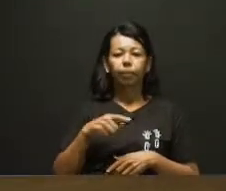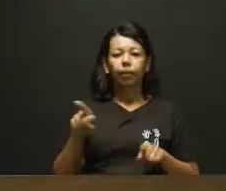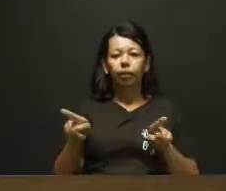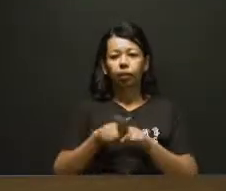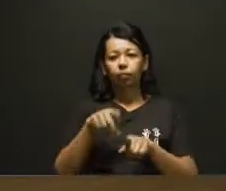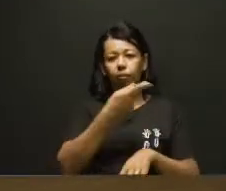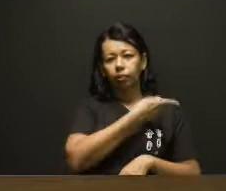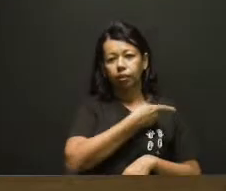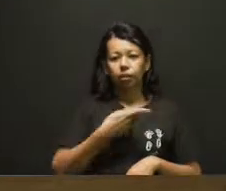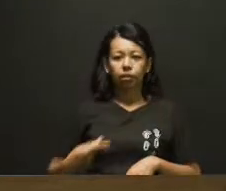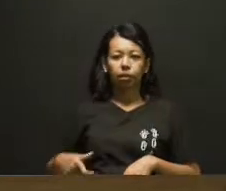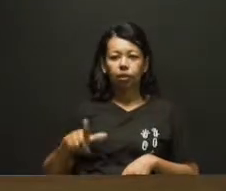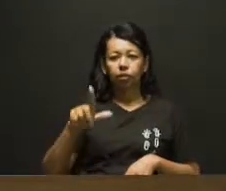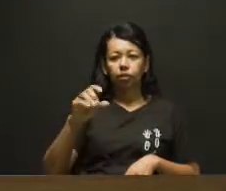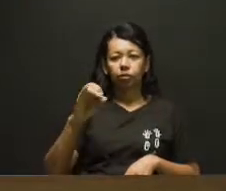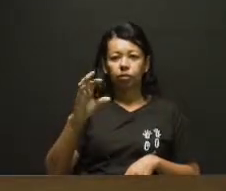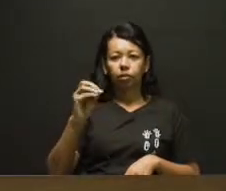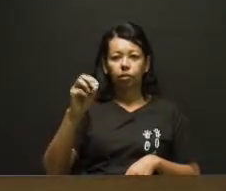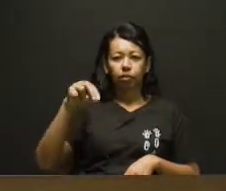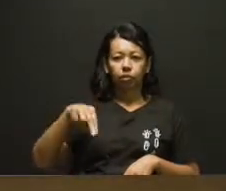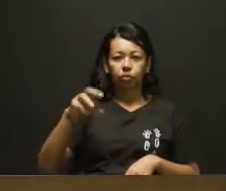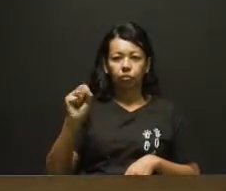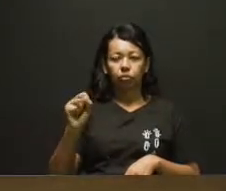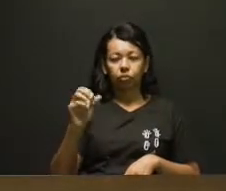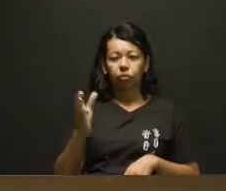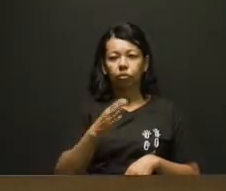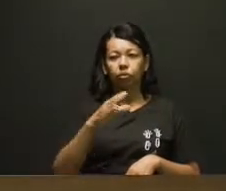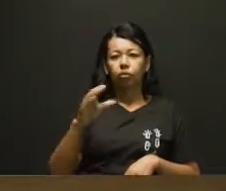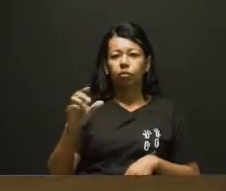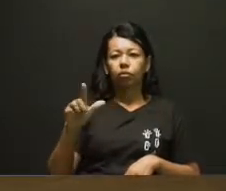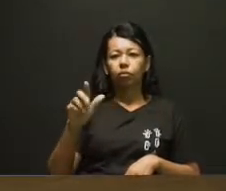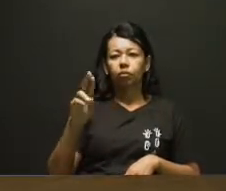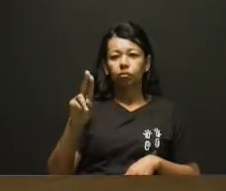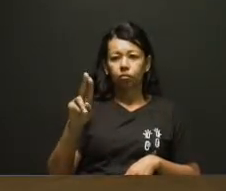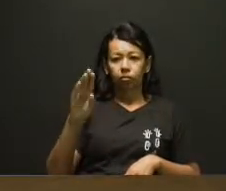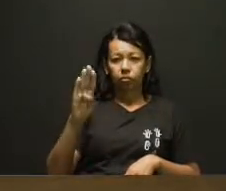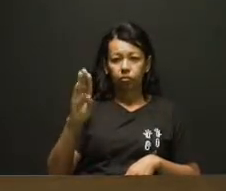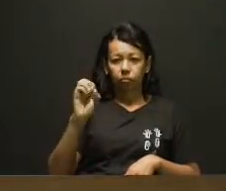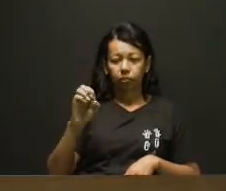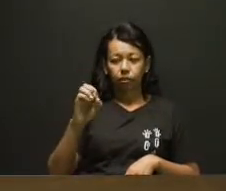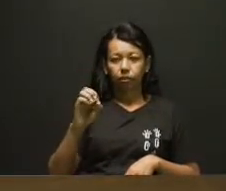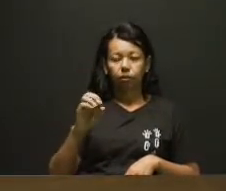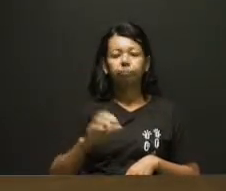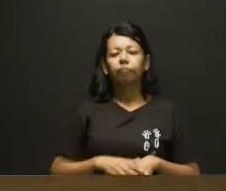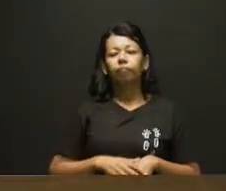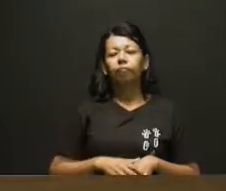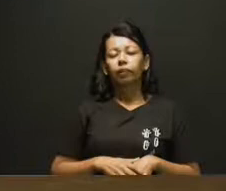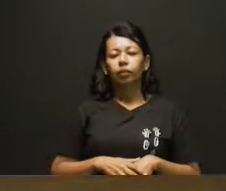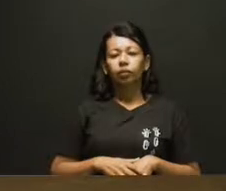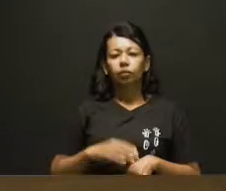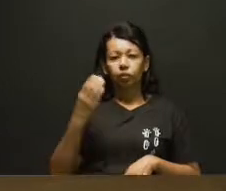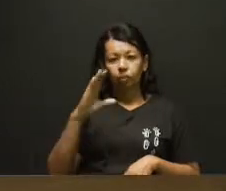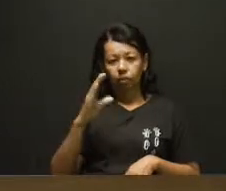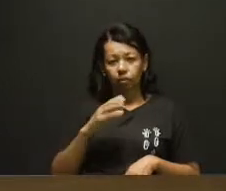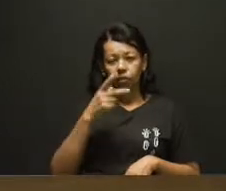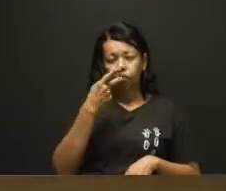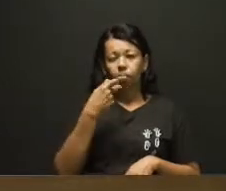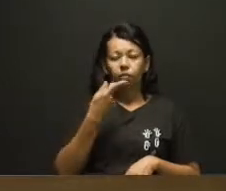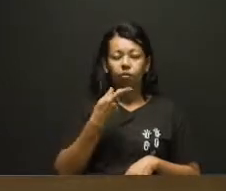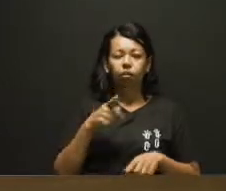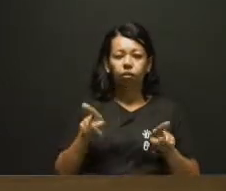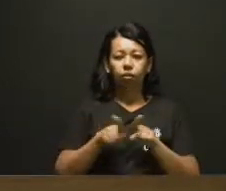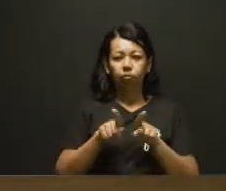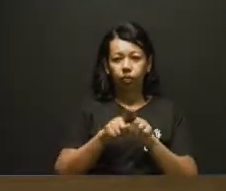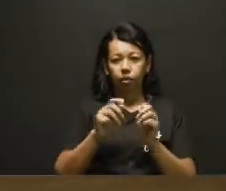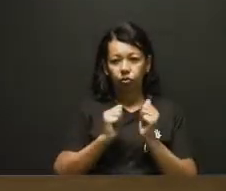presidente lula em discurso em cubatão ea josi esqueceu de divulgar o evento que o lions cubatão está fazendo